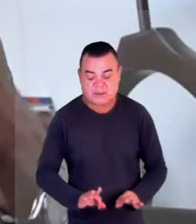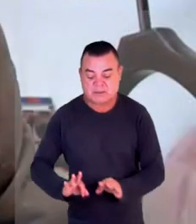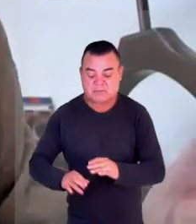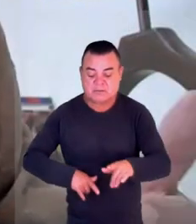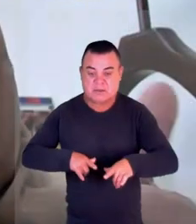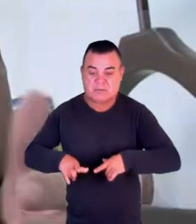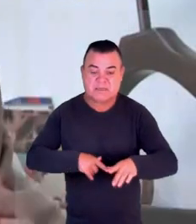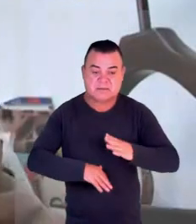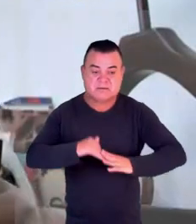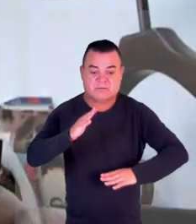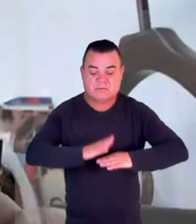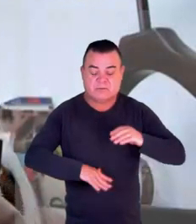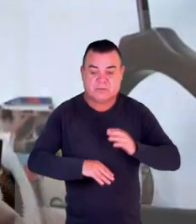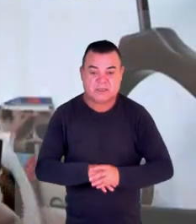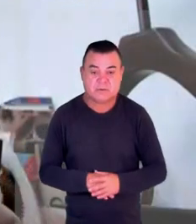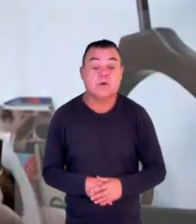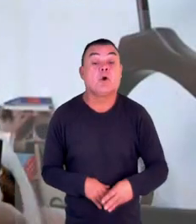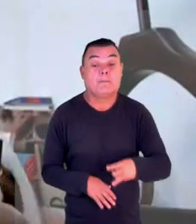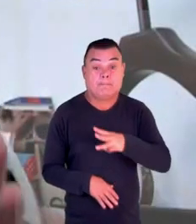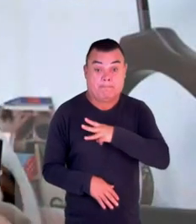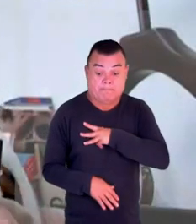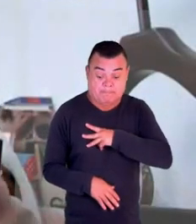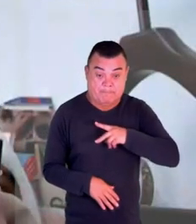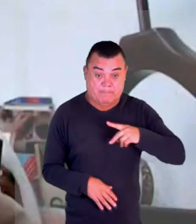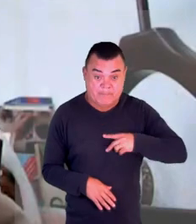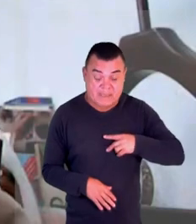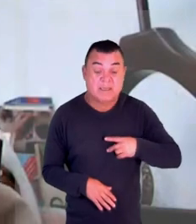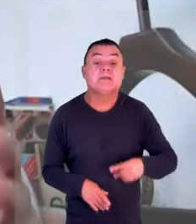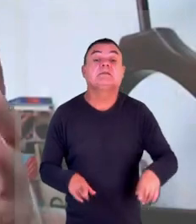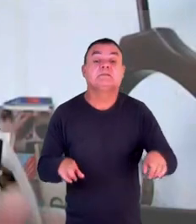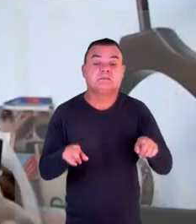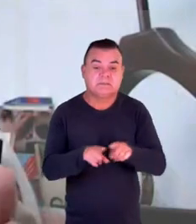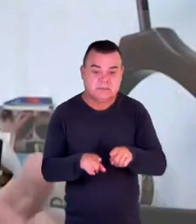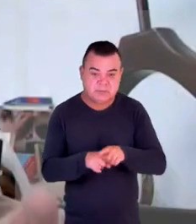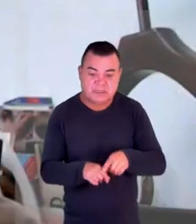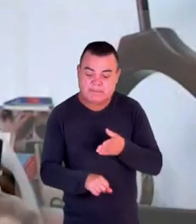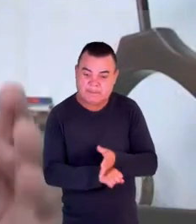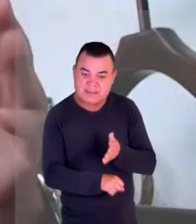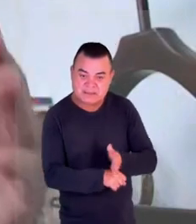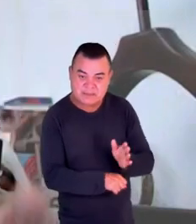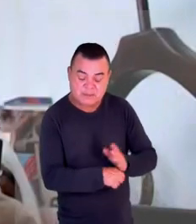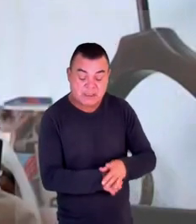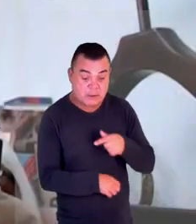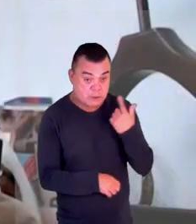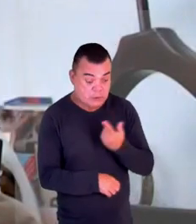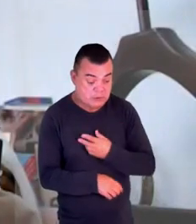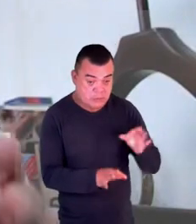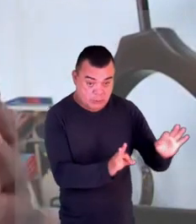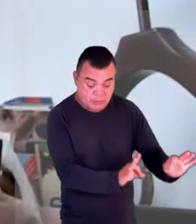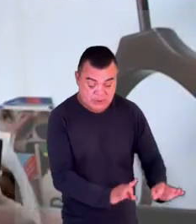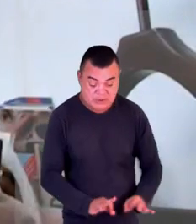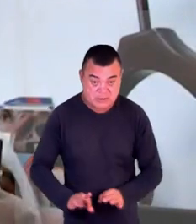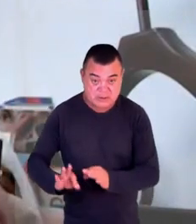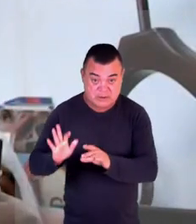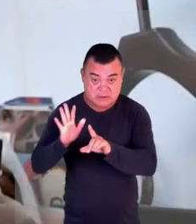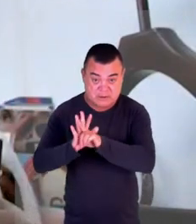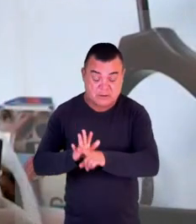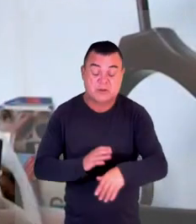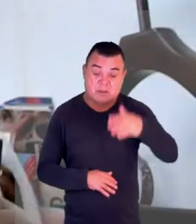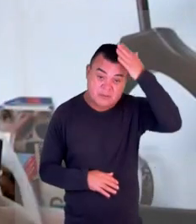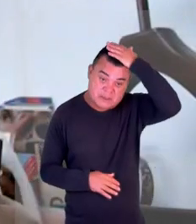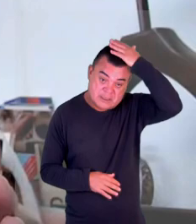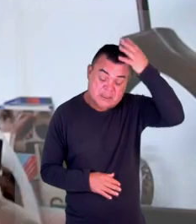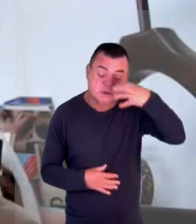o Ministério Público participa nós estamos acompanhando o cumprimento então da legislação Paranaense no sentido de